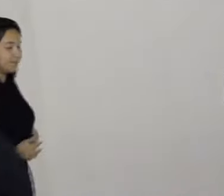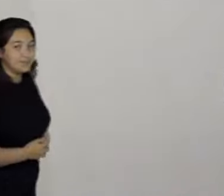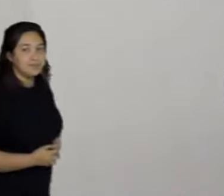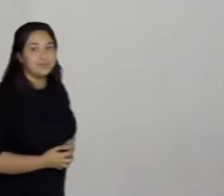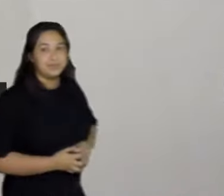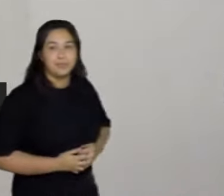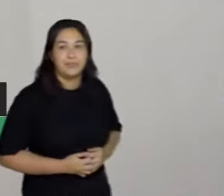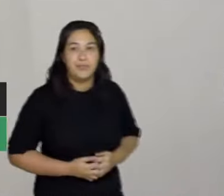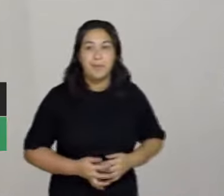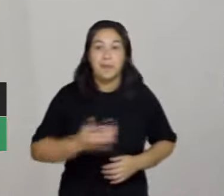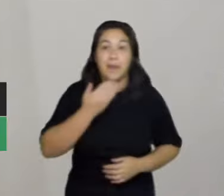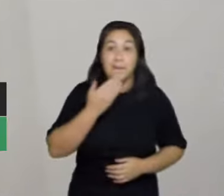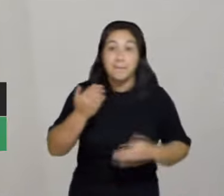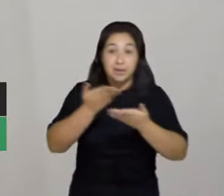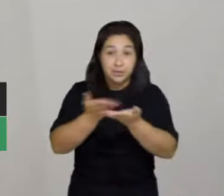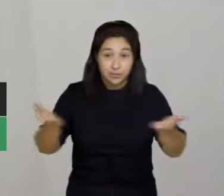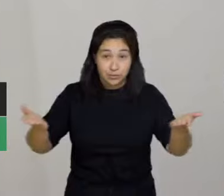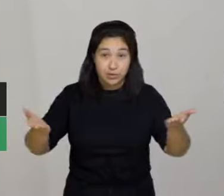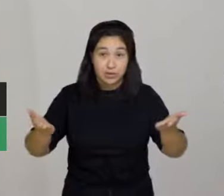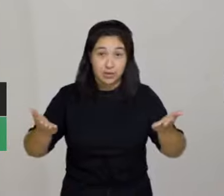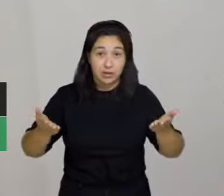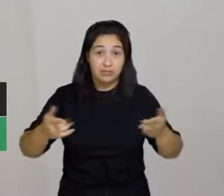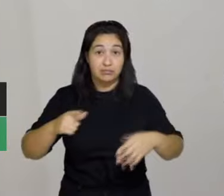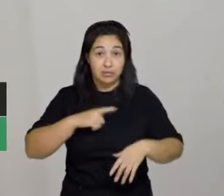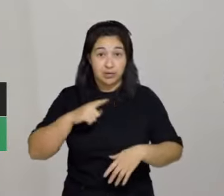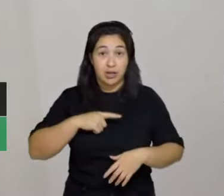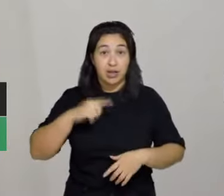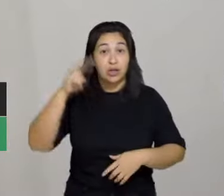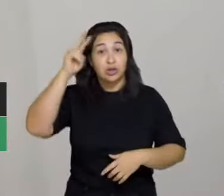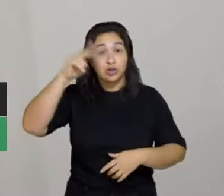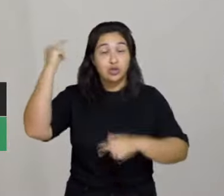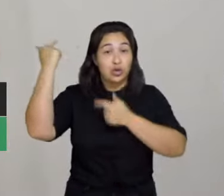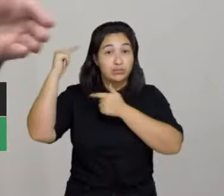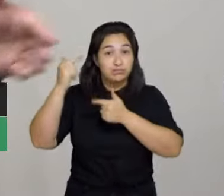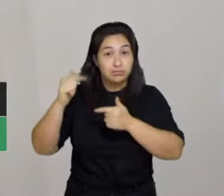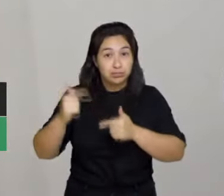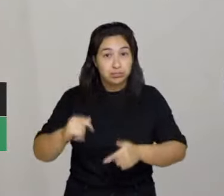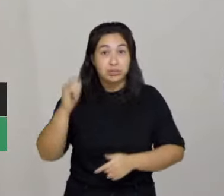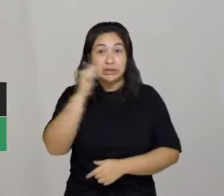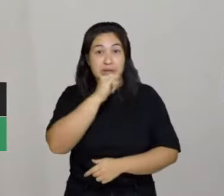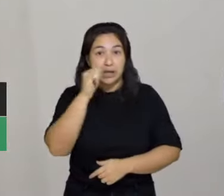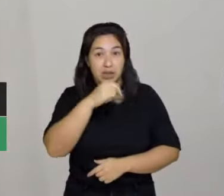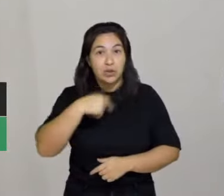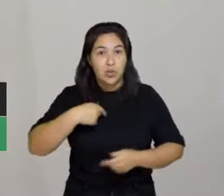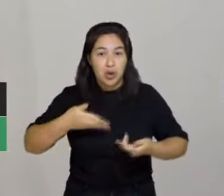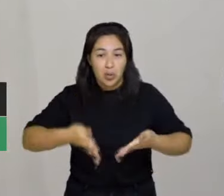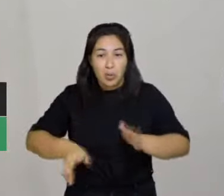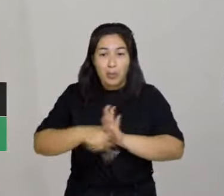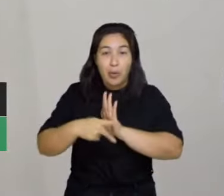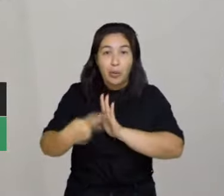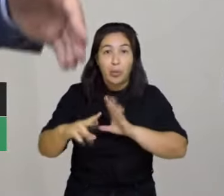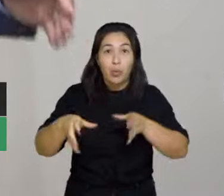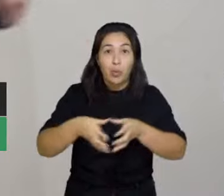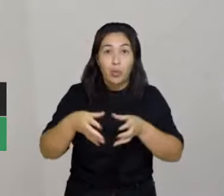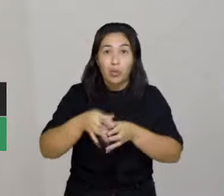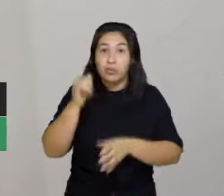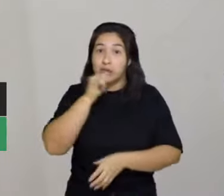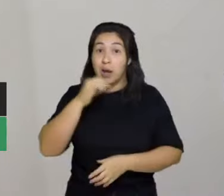colegas também tem descendência italiana, eu também tenho, não sou descendente dessa primeira leva, né? Minha esposa